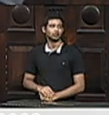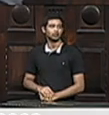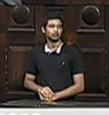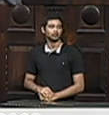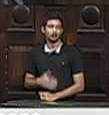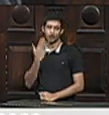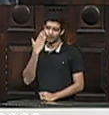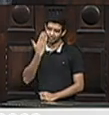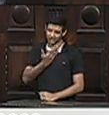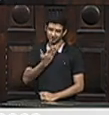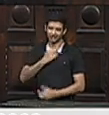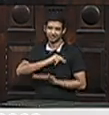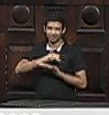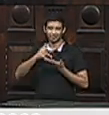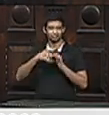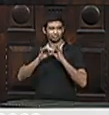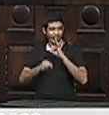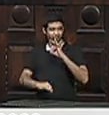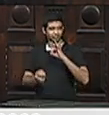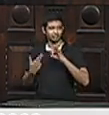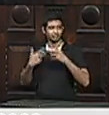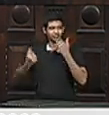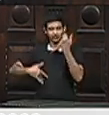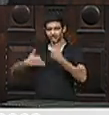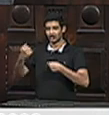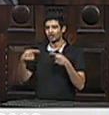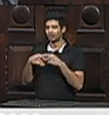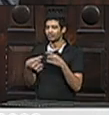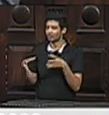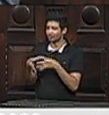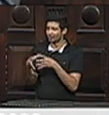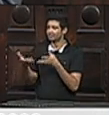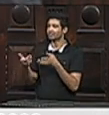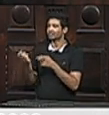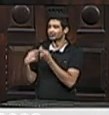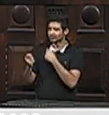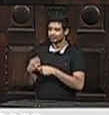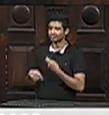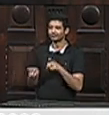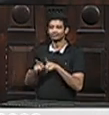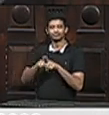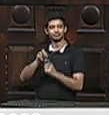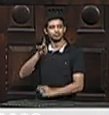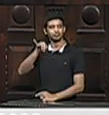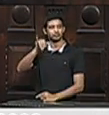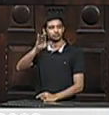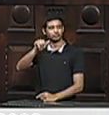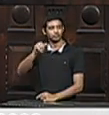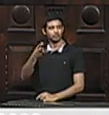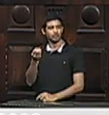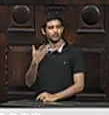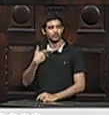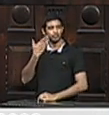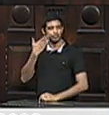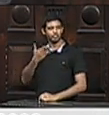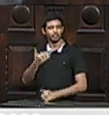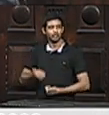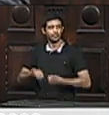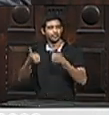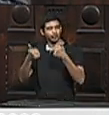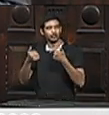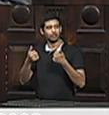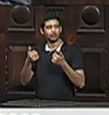mantida e, repito, se há entidades que atrapalham o funcionamento do Conselho, que se mande para cá uma mensagem fazendo as alterações das entidades que